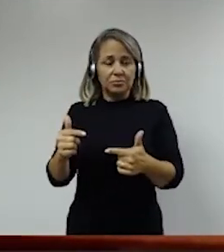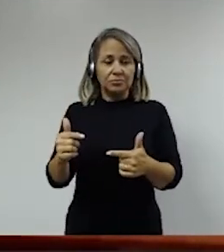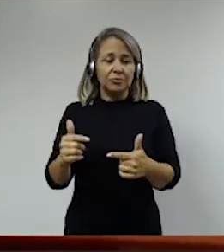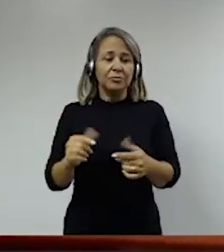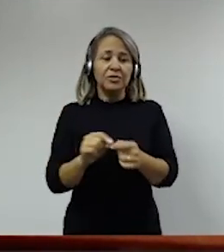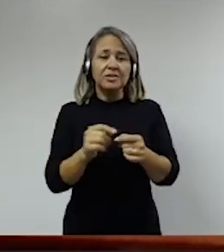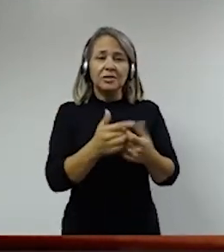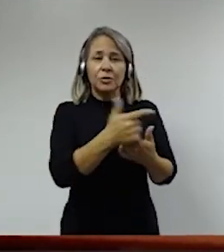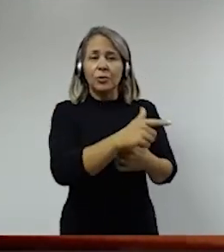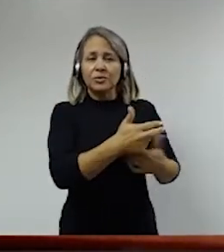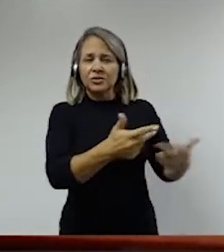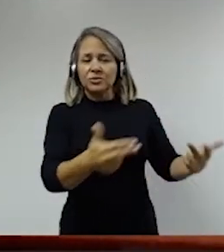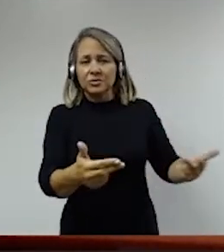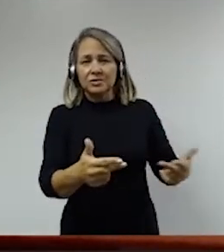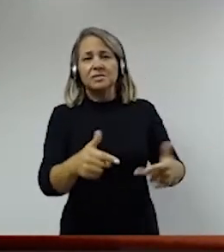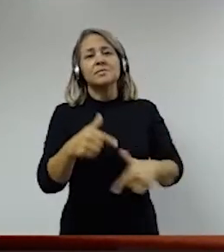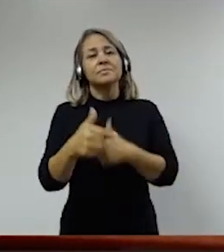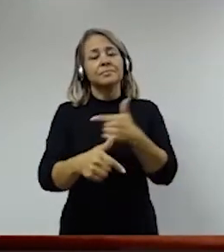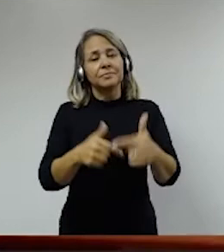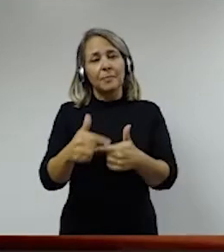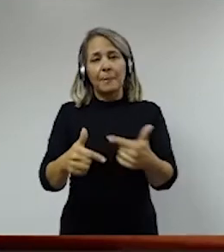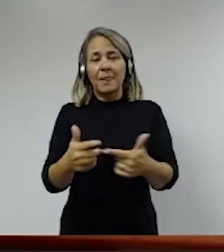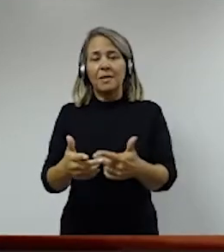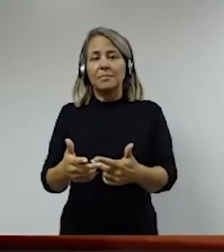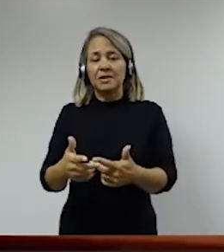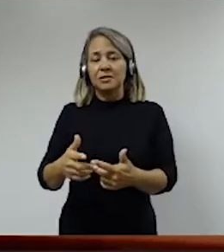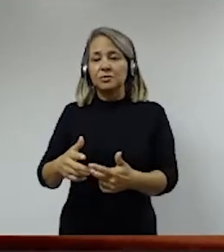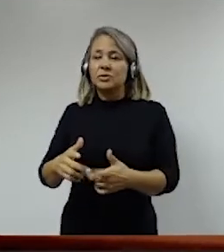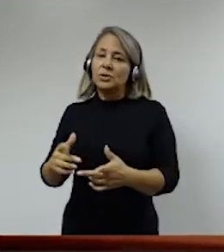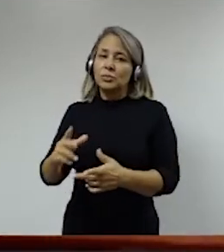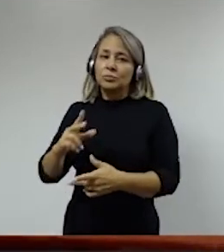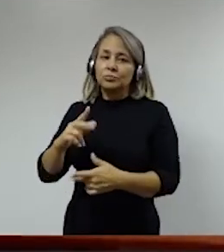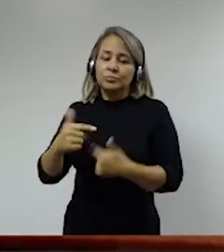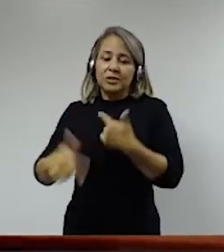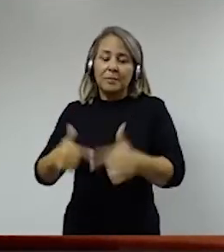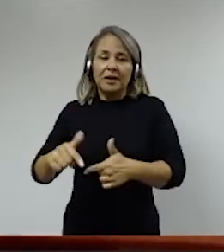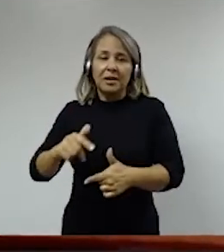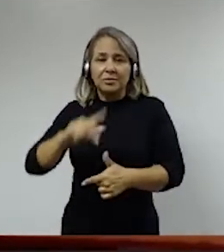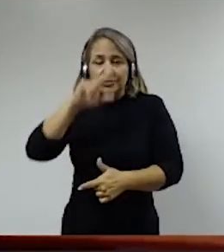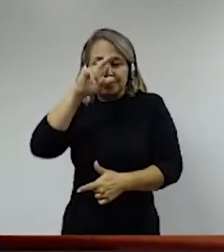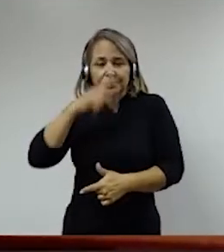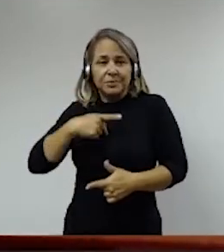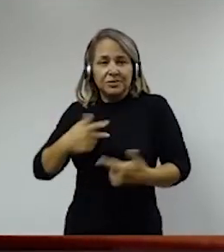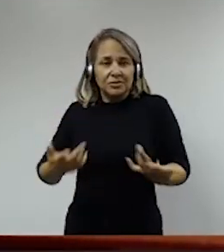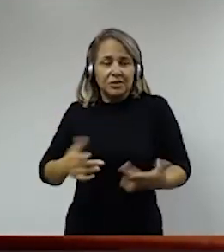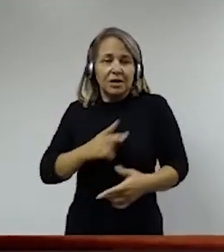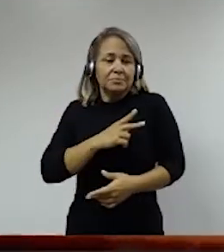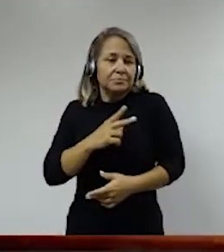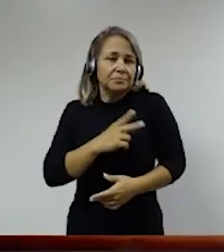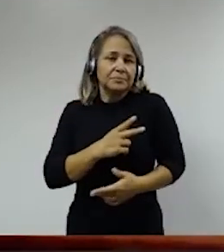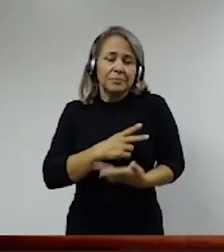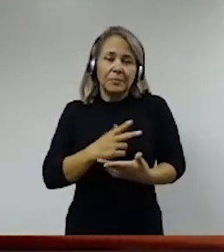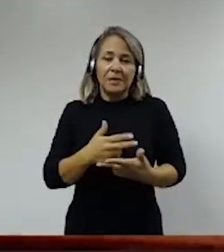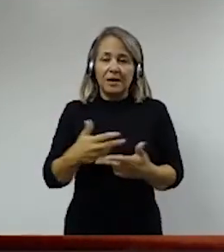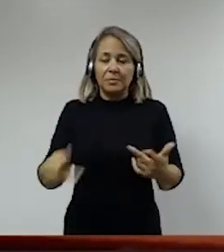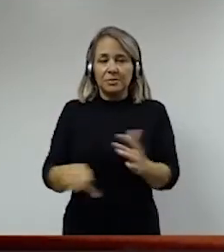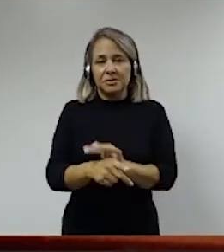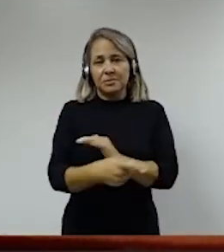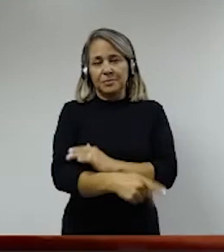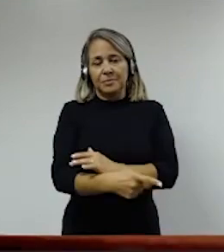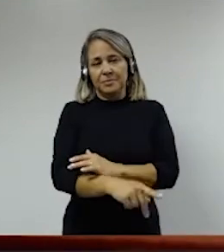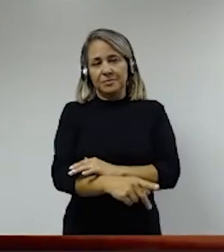muitos deles trabalham com pessoas jurídicas individuais. Então, ou seja, é uma característica do